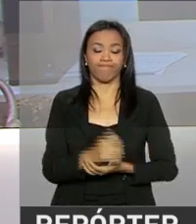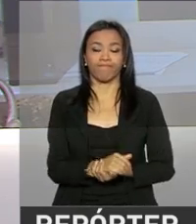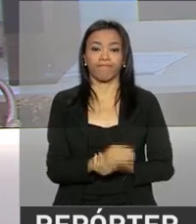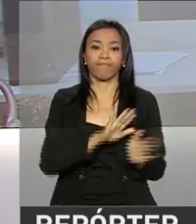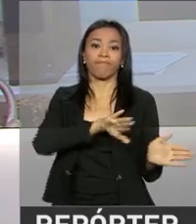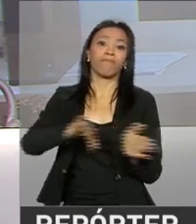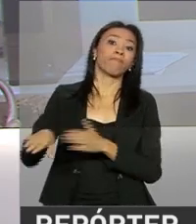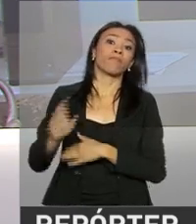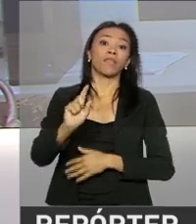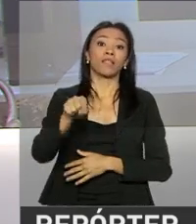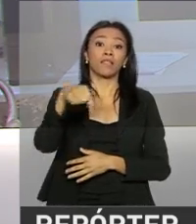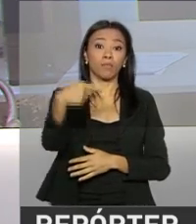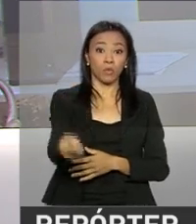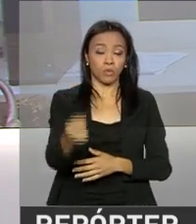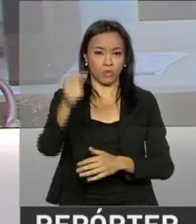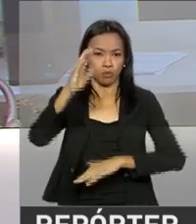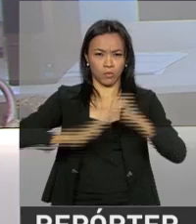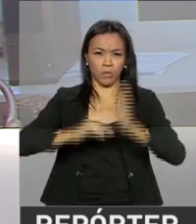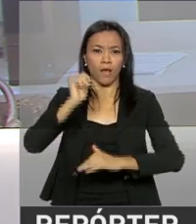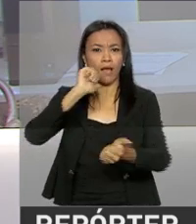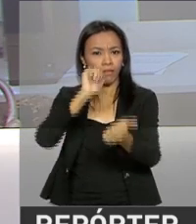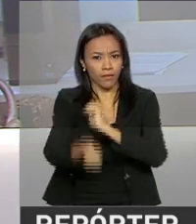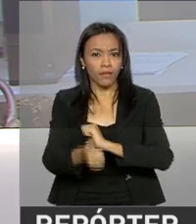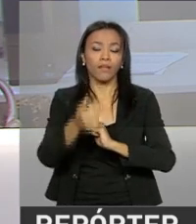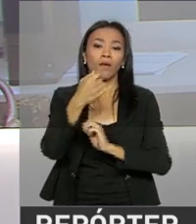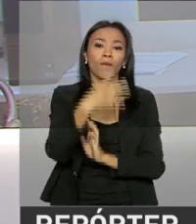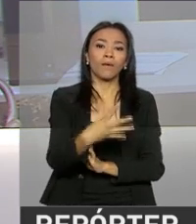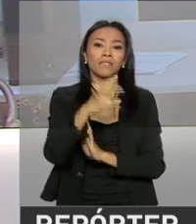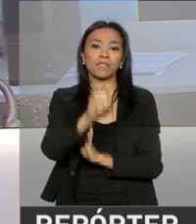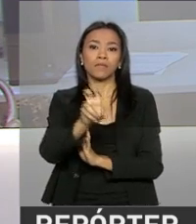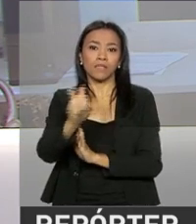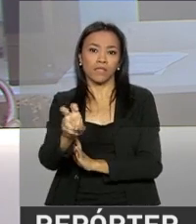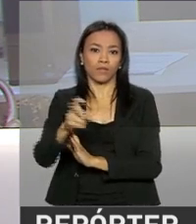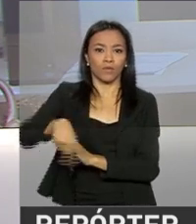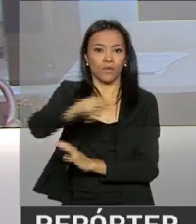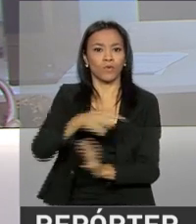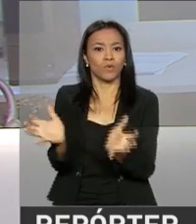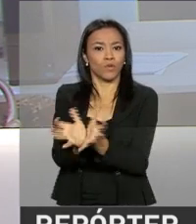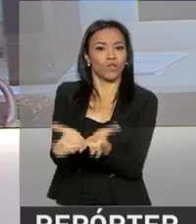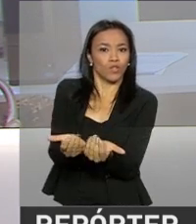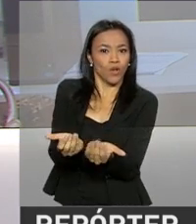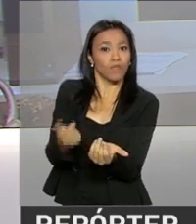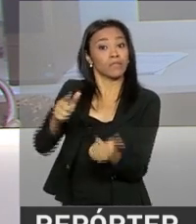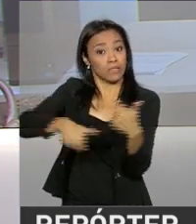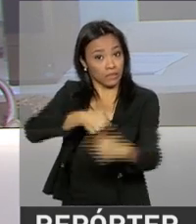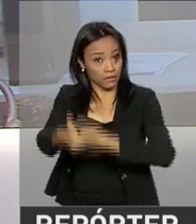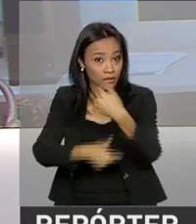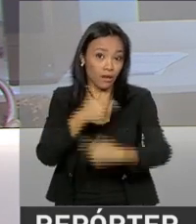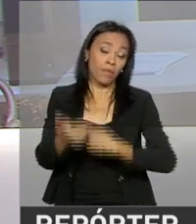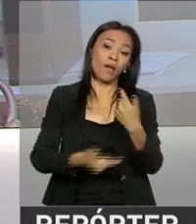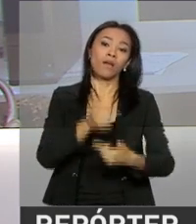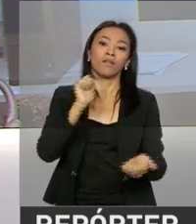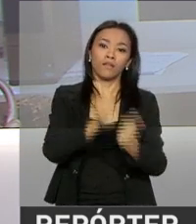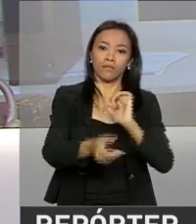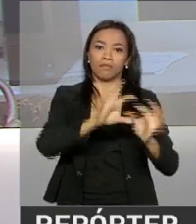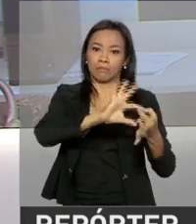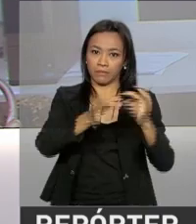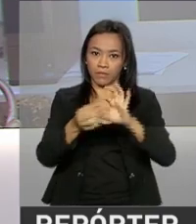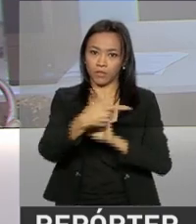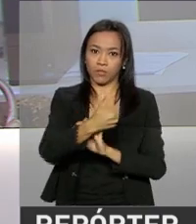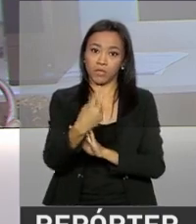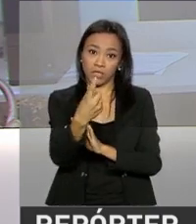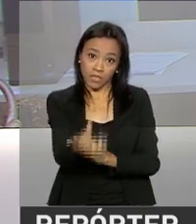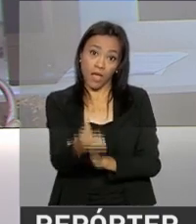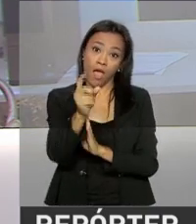E enquanto os atletas suam a camisa, 455 jovens que trabalham nos Jogos Rio 2016 fazem parte